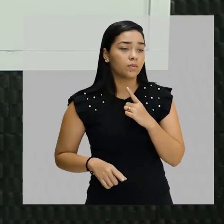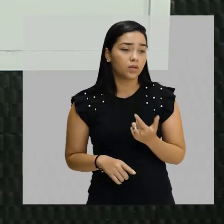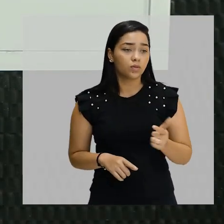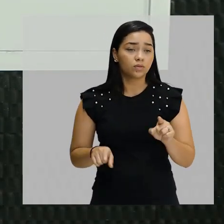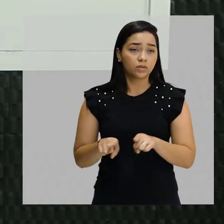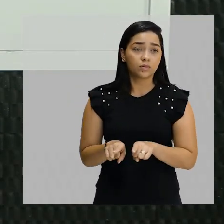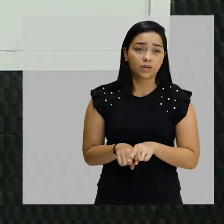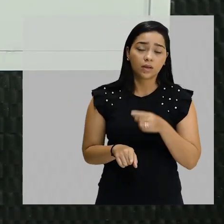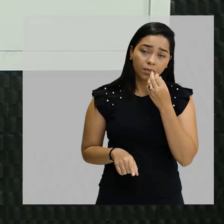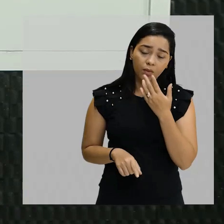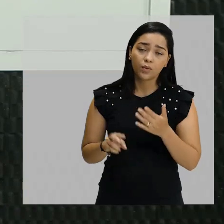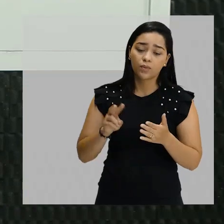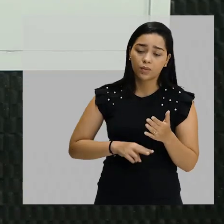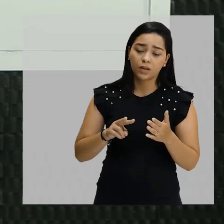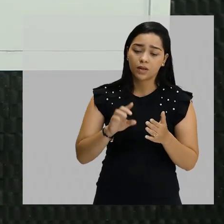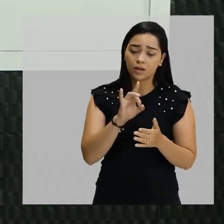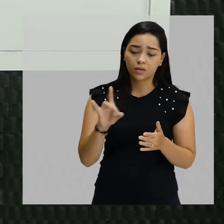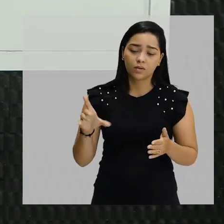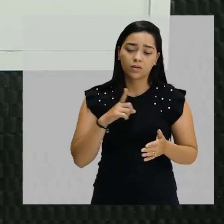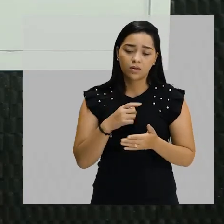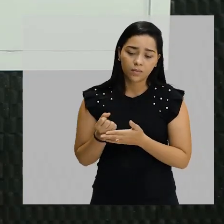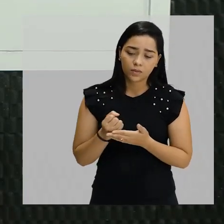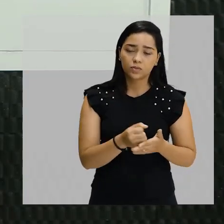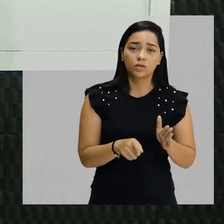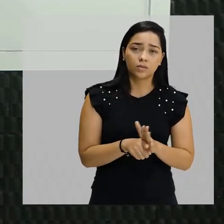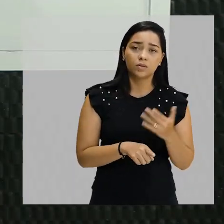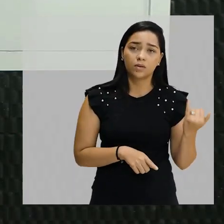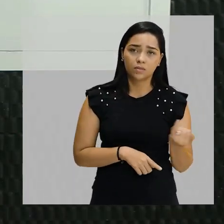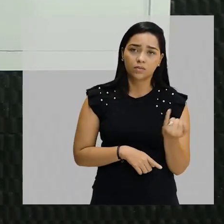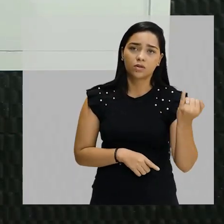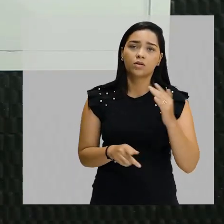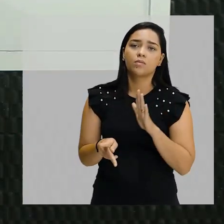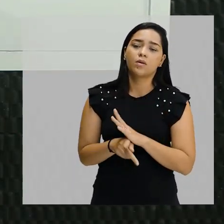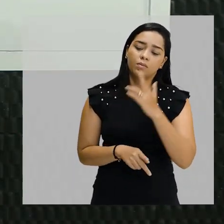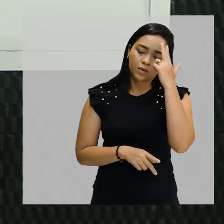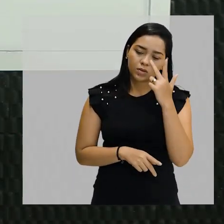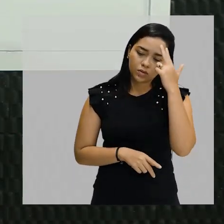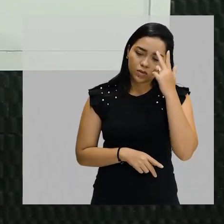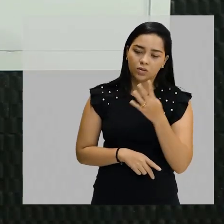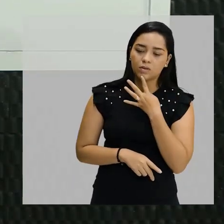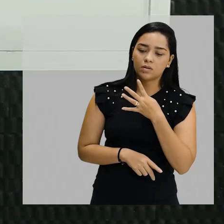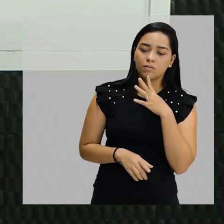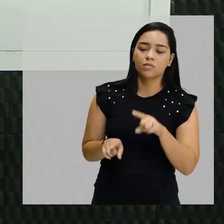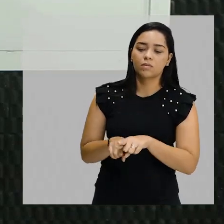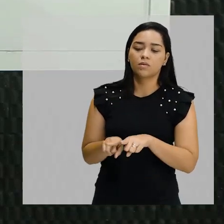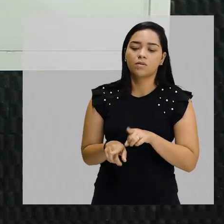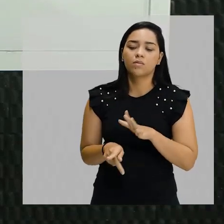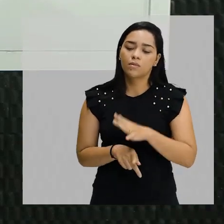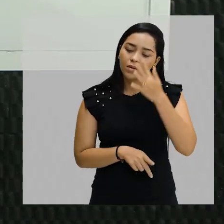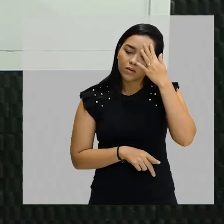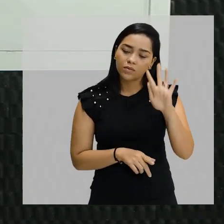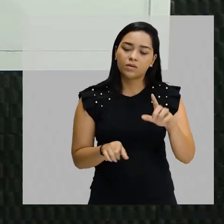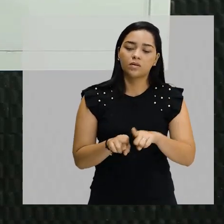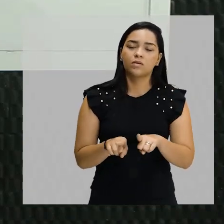outros aqui que vale a pena dar uma olhadinha cada um tem a sua contribuição eles são fundamentais para a história do conhecimento para a história da filosofia